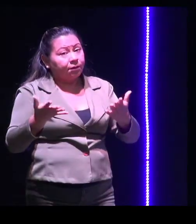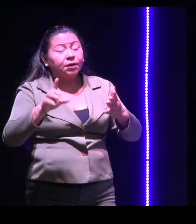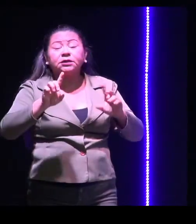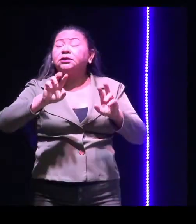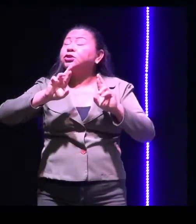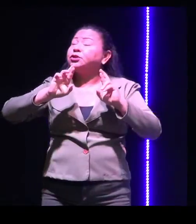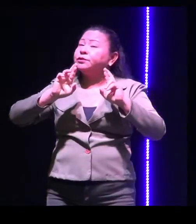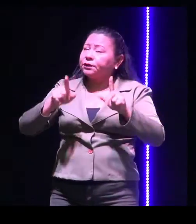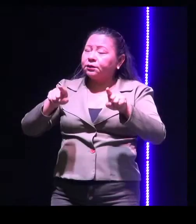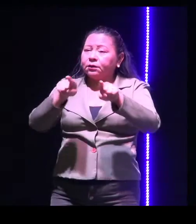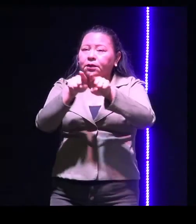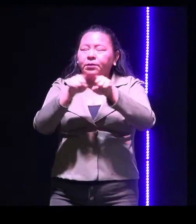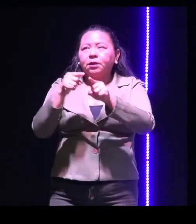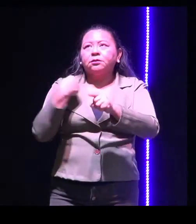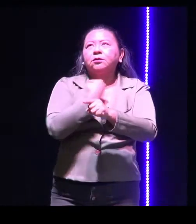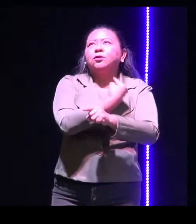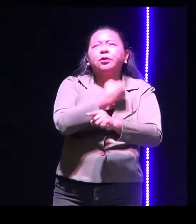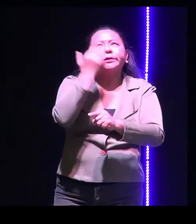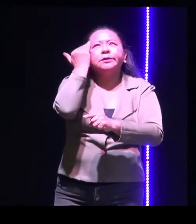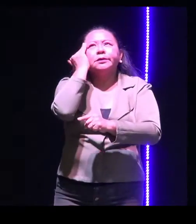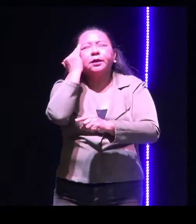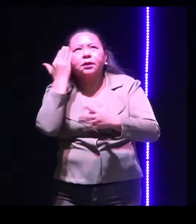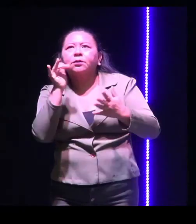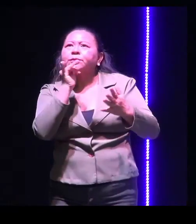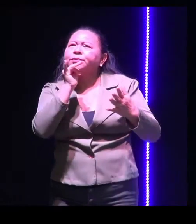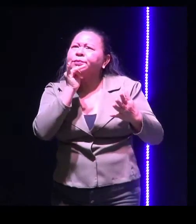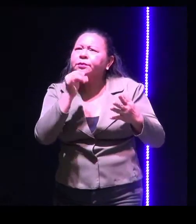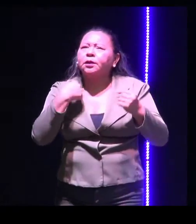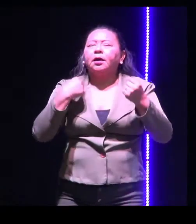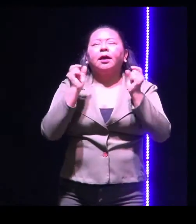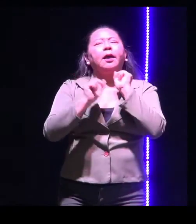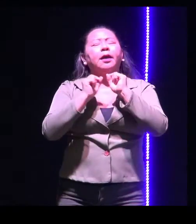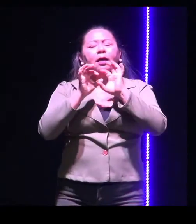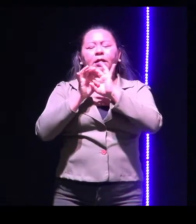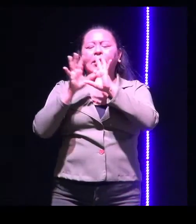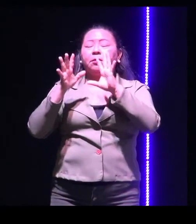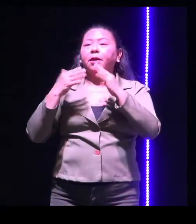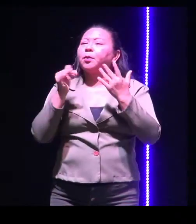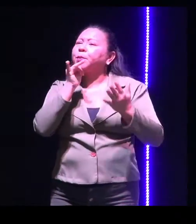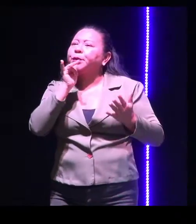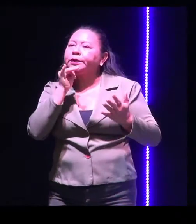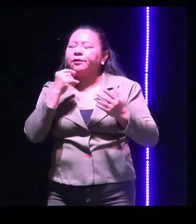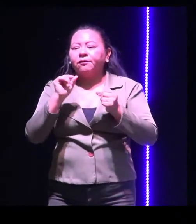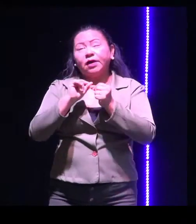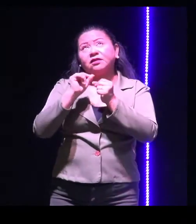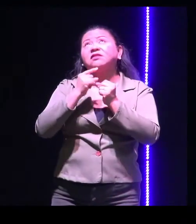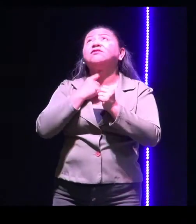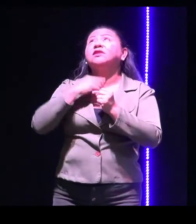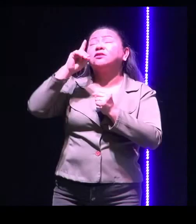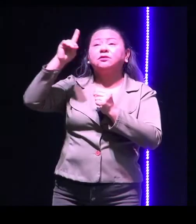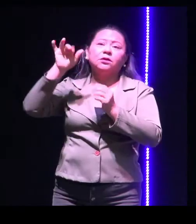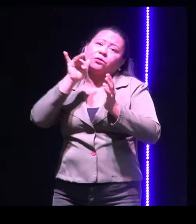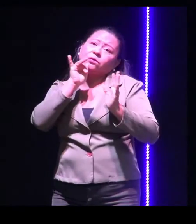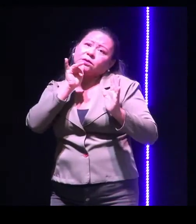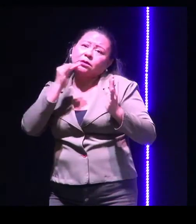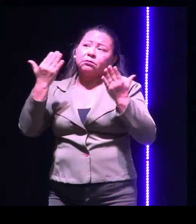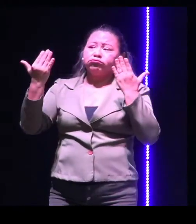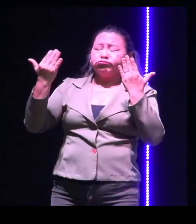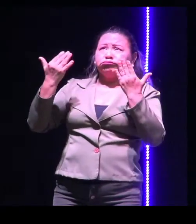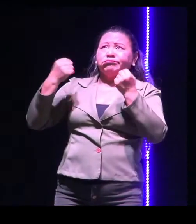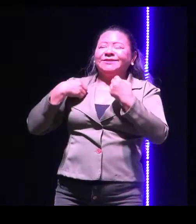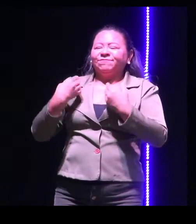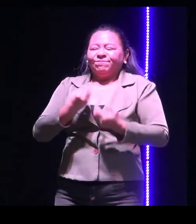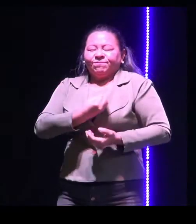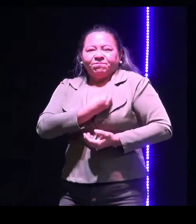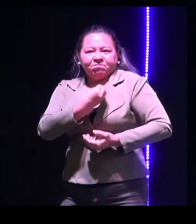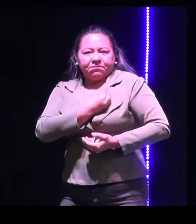outra forma de estarmos privados da nossa liberdade é deixando de fazer a vontade de Deus e vivendo uma